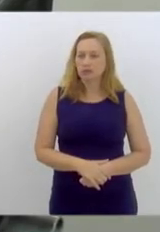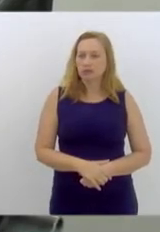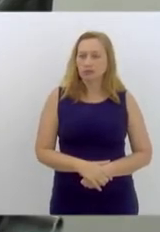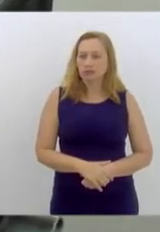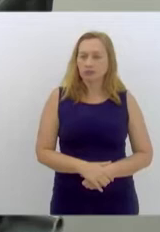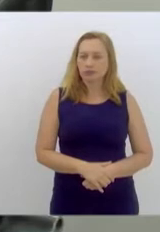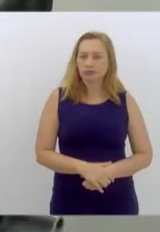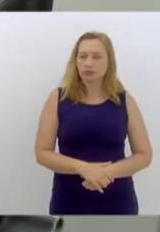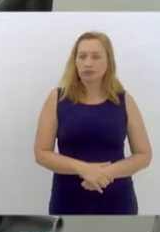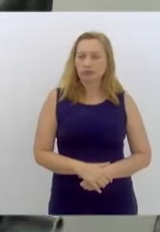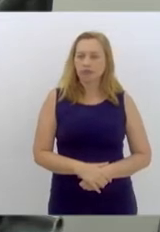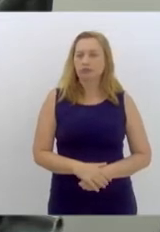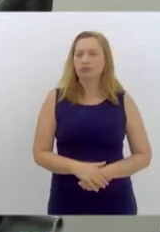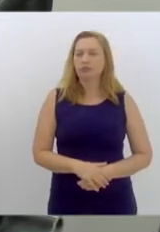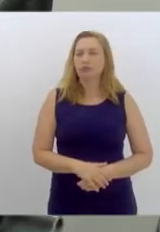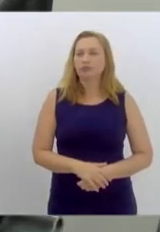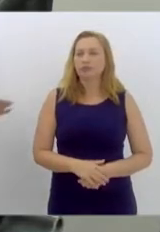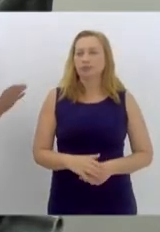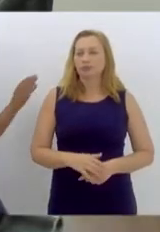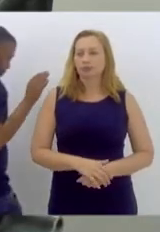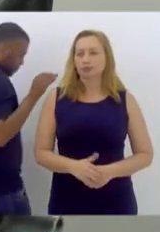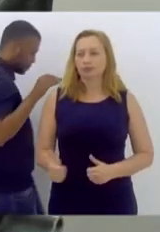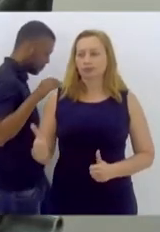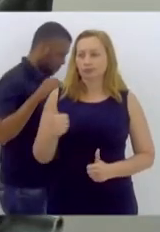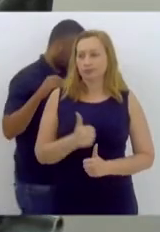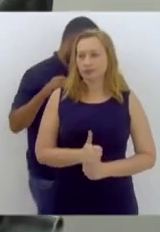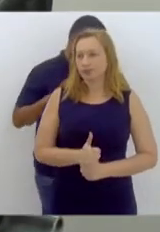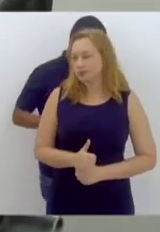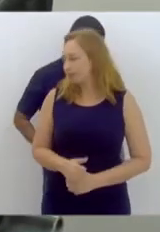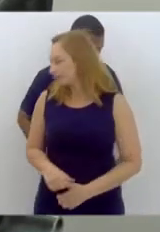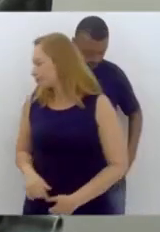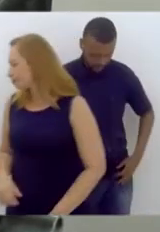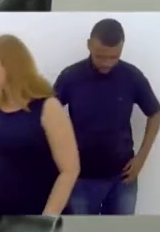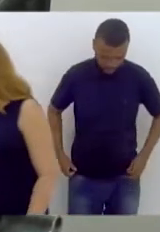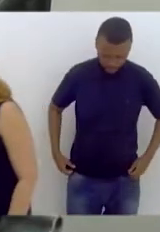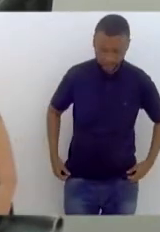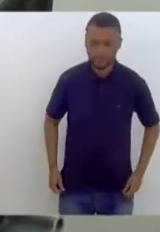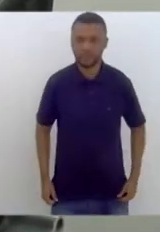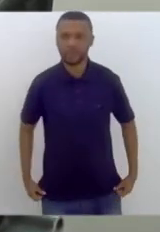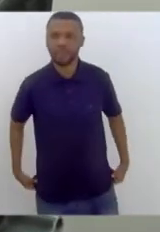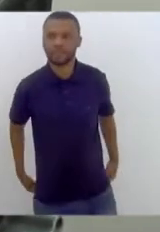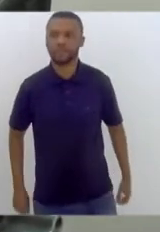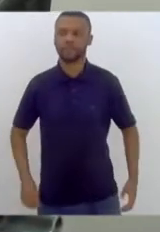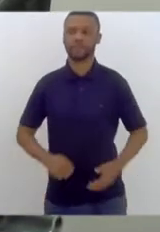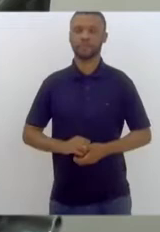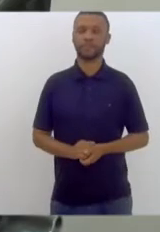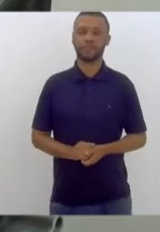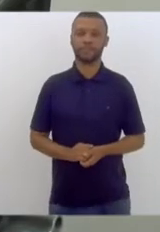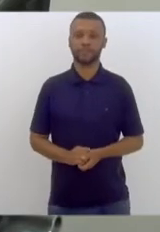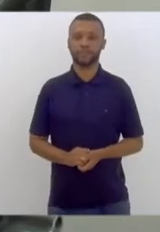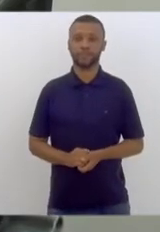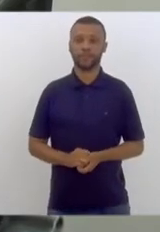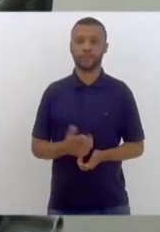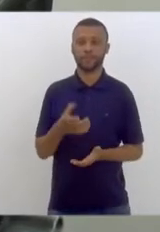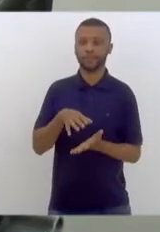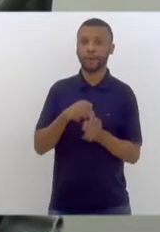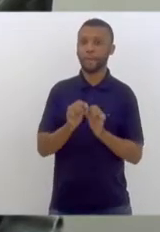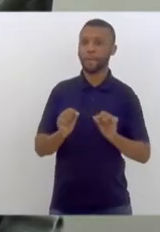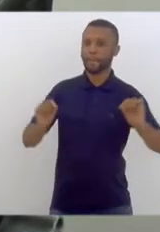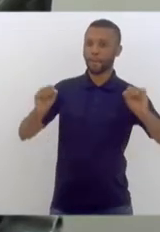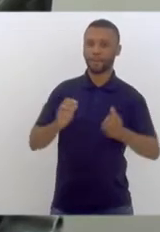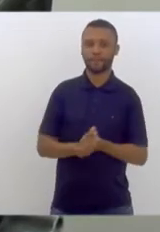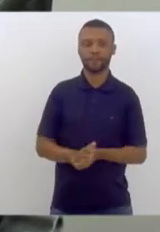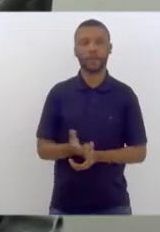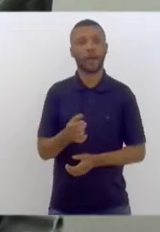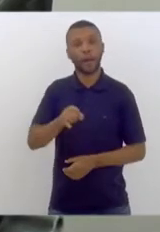relativas à circulação de mercadorias e nas prestações de serviços realizadas em seus territórios. Registrando a presença do nosso